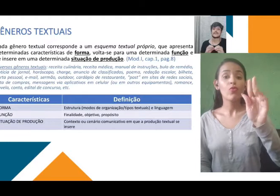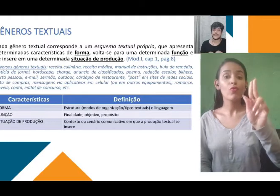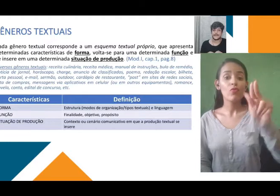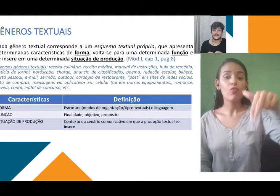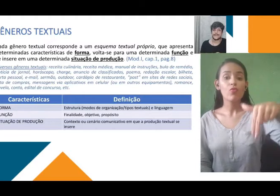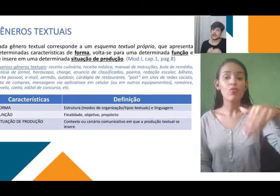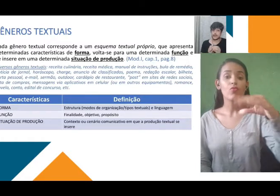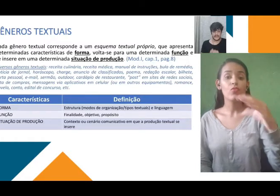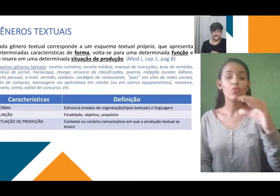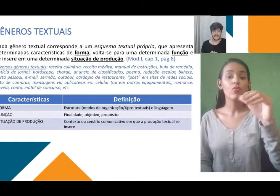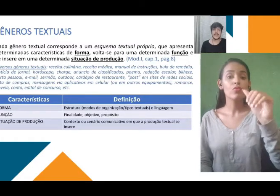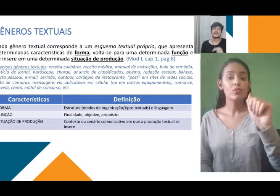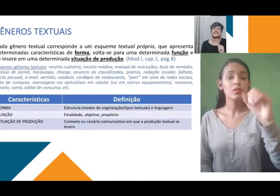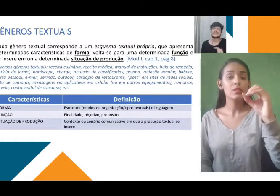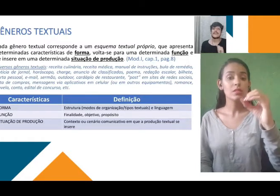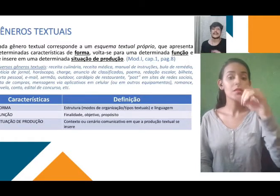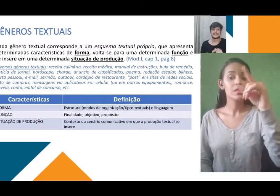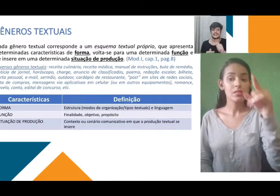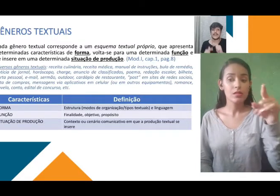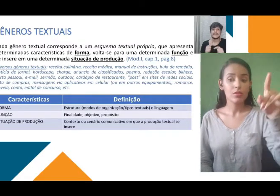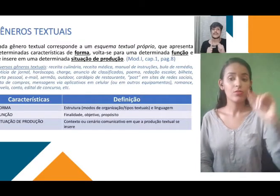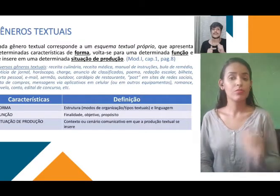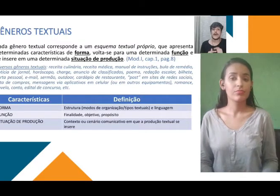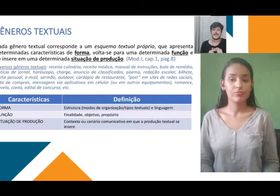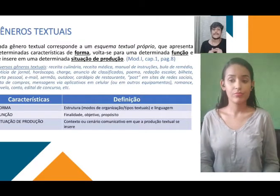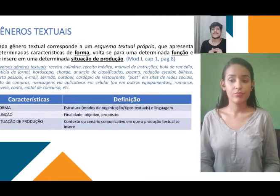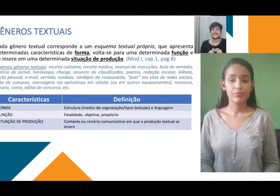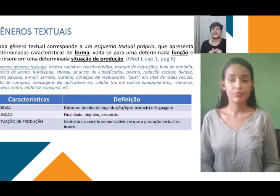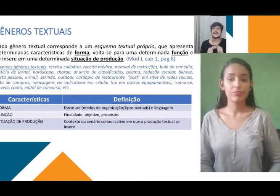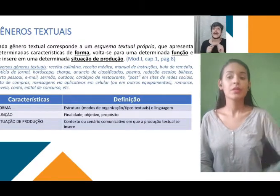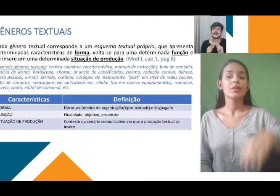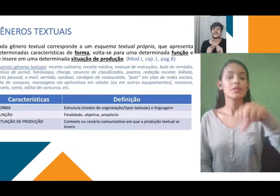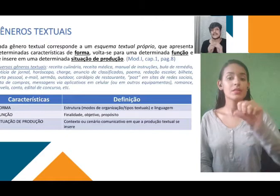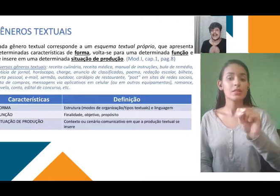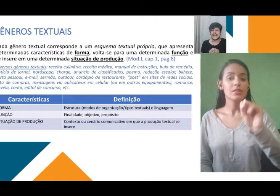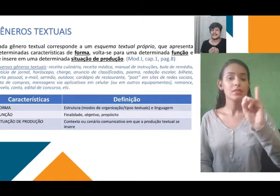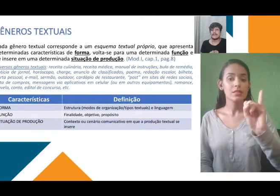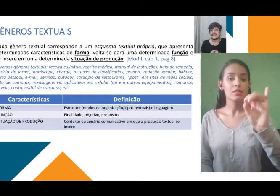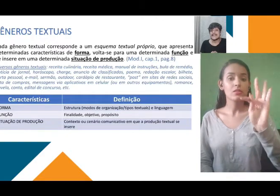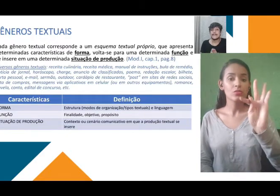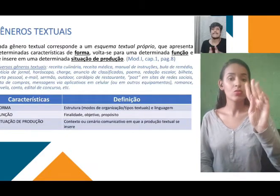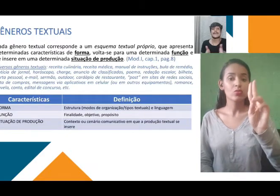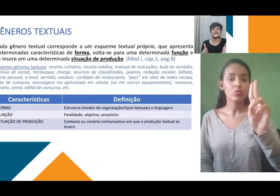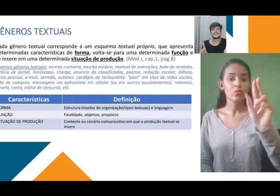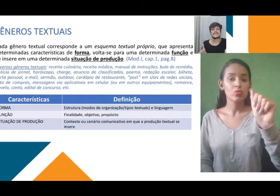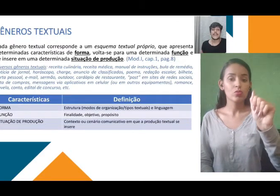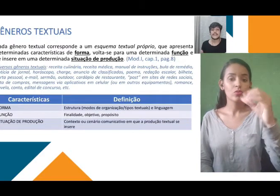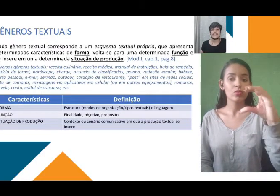de produção. Ou seja, quando a gente fala de gênero textual, né, a nossa análise passa a ser